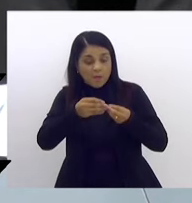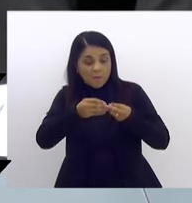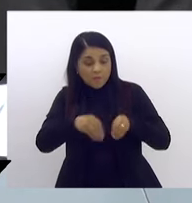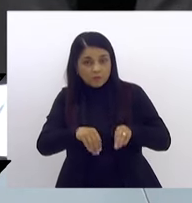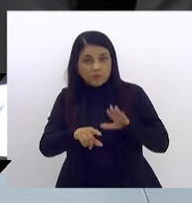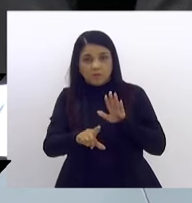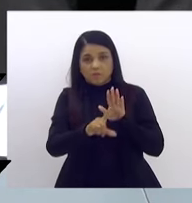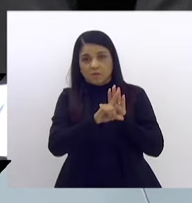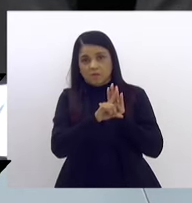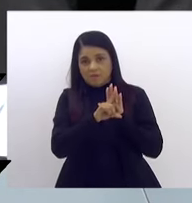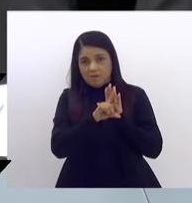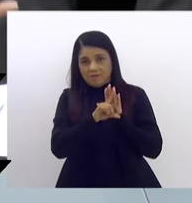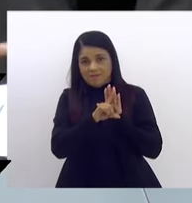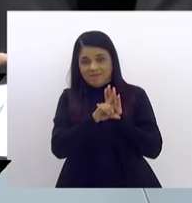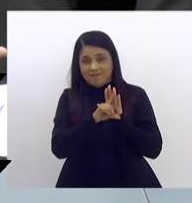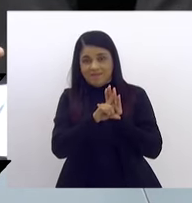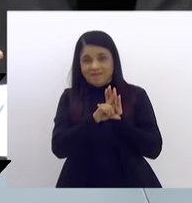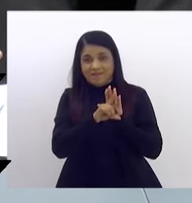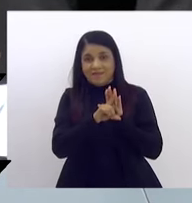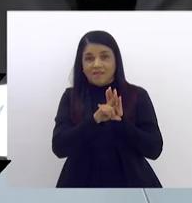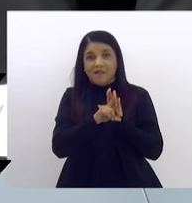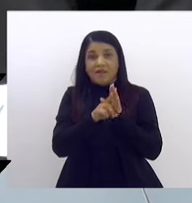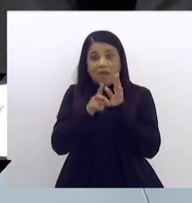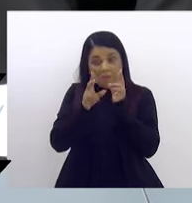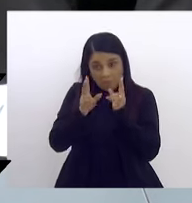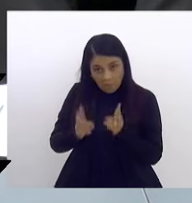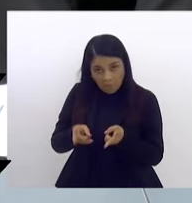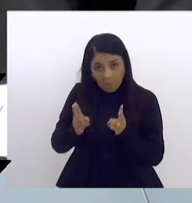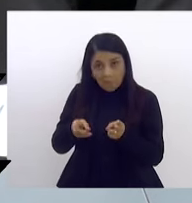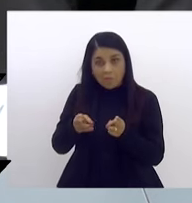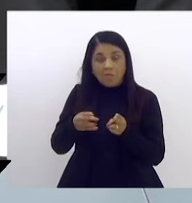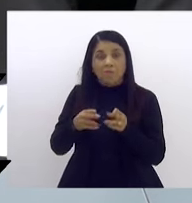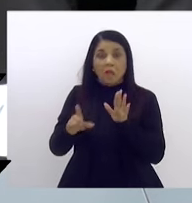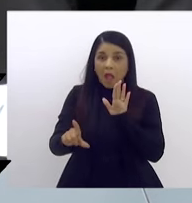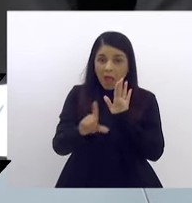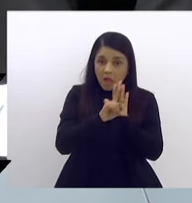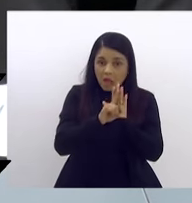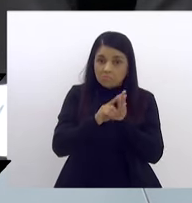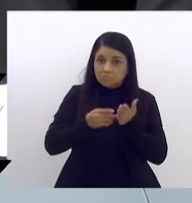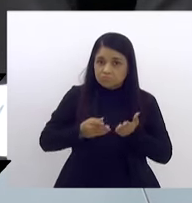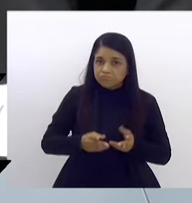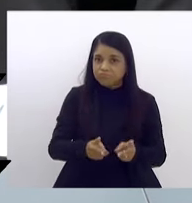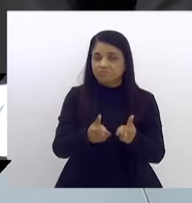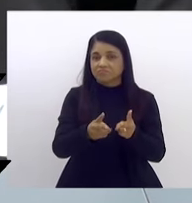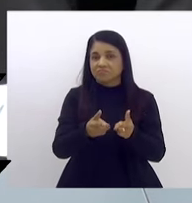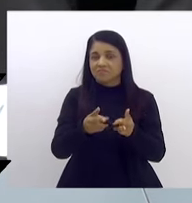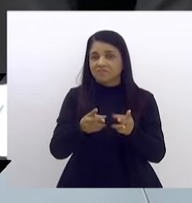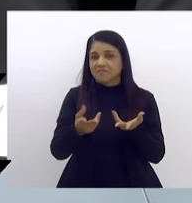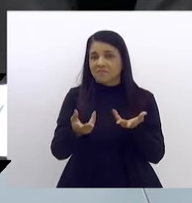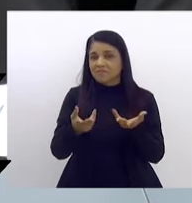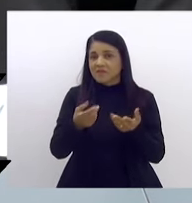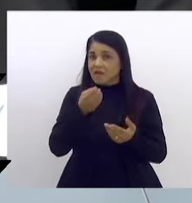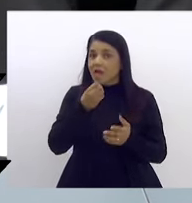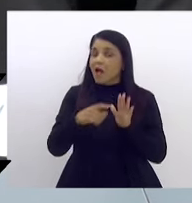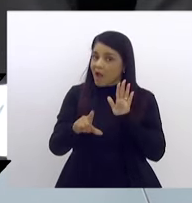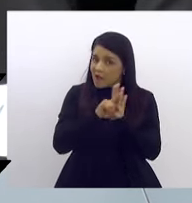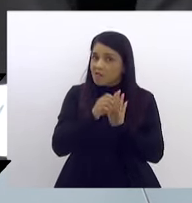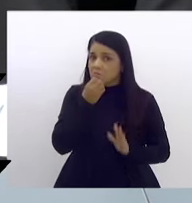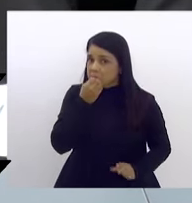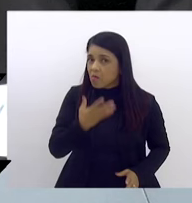prejudi e ao mesmo tempo ele quer revogar a lei a lei é boa